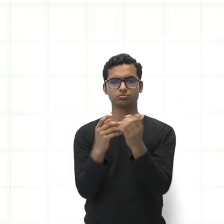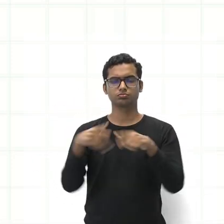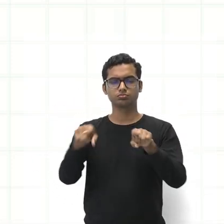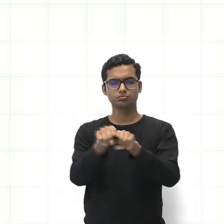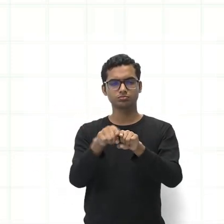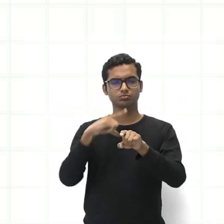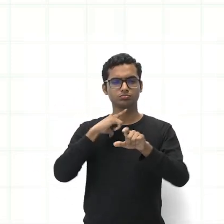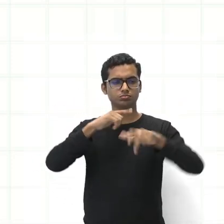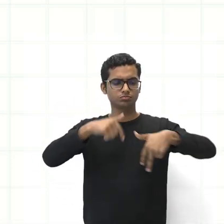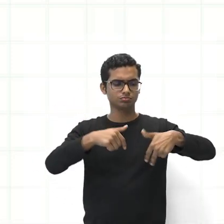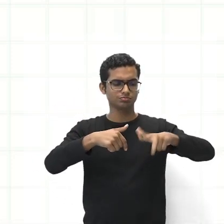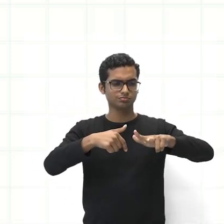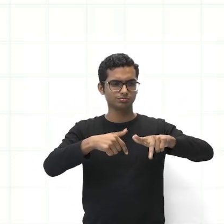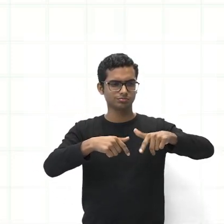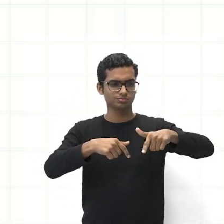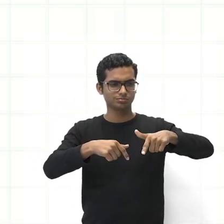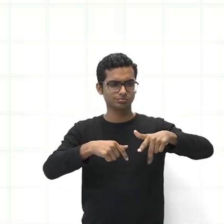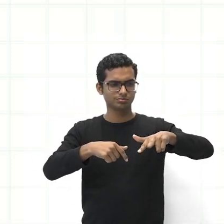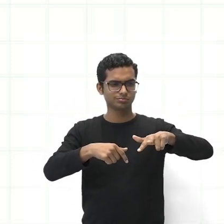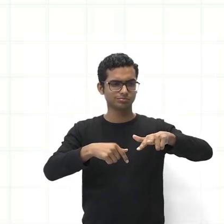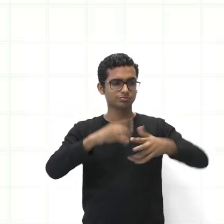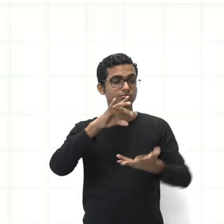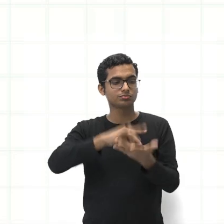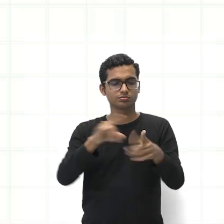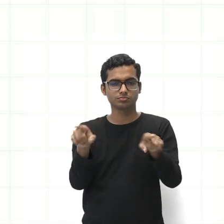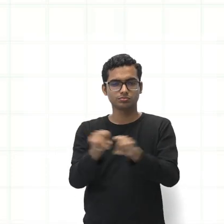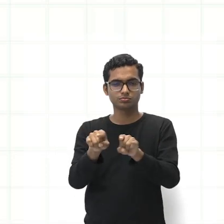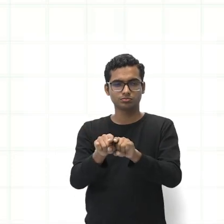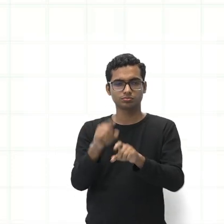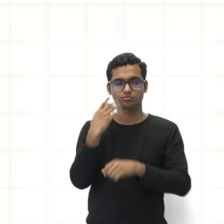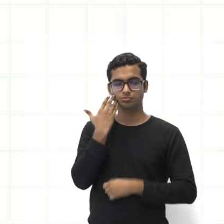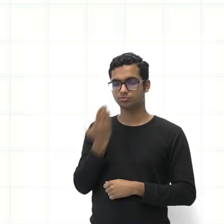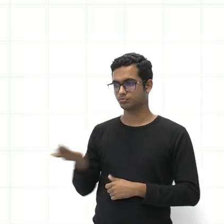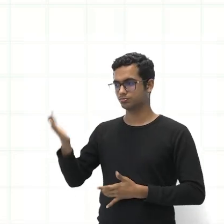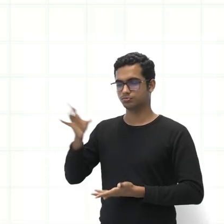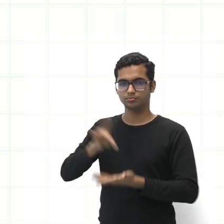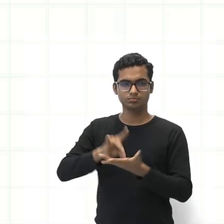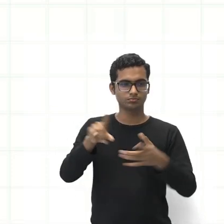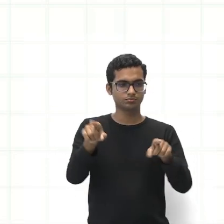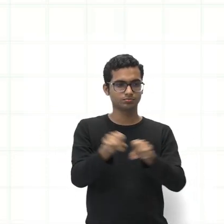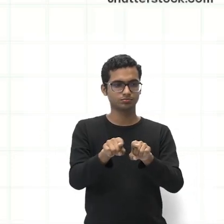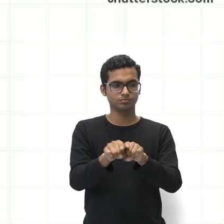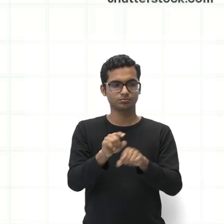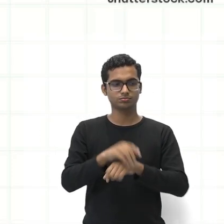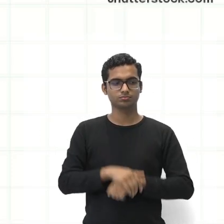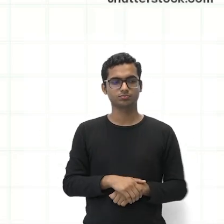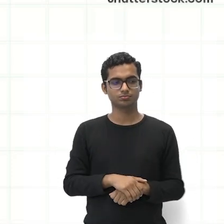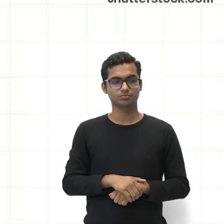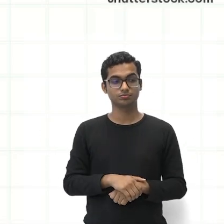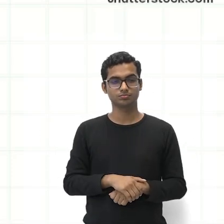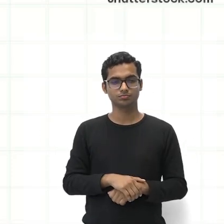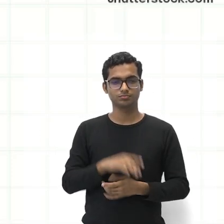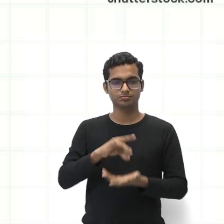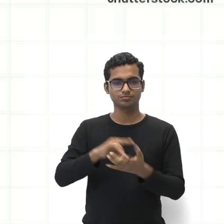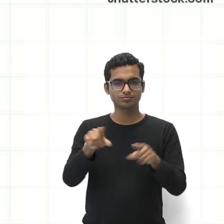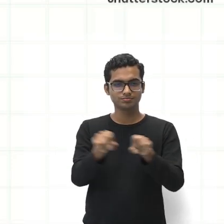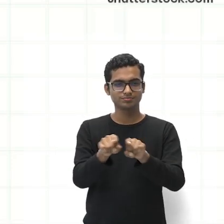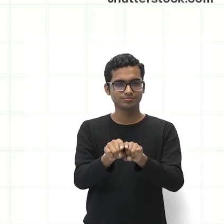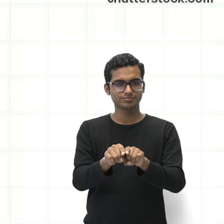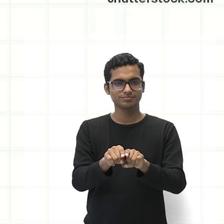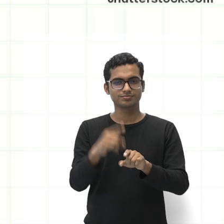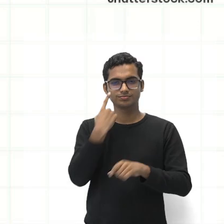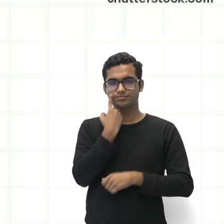perna, e essa é a sua função. E agora vamos